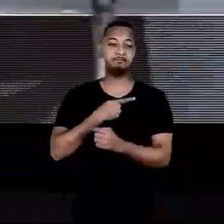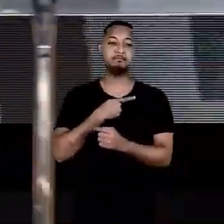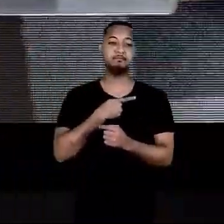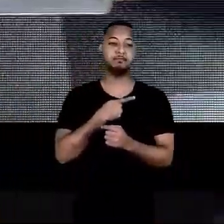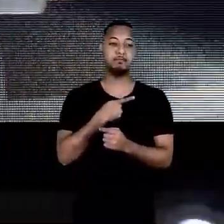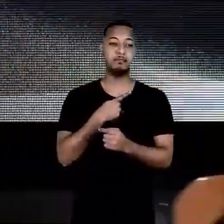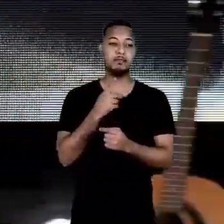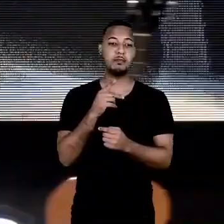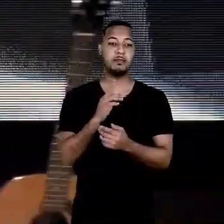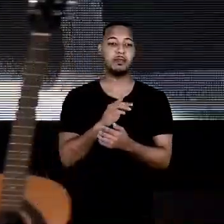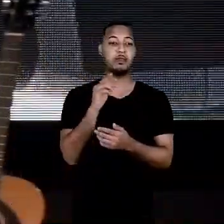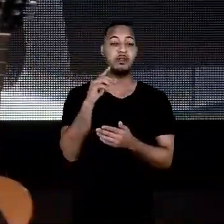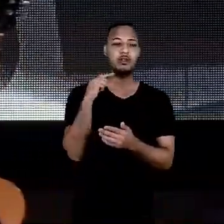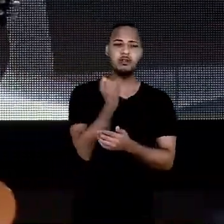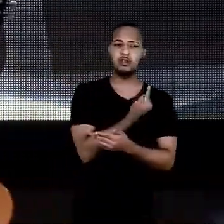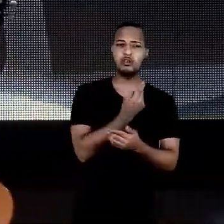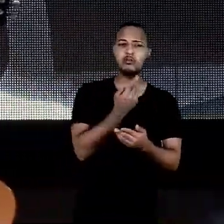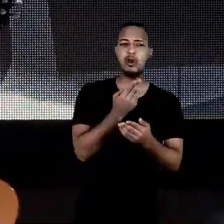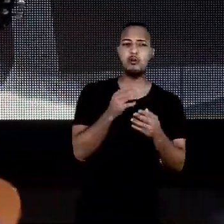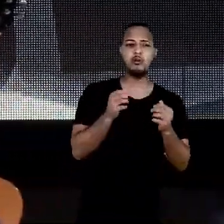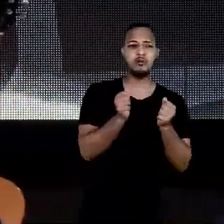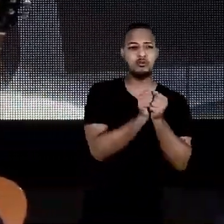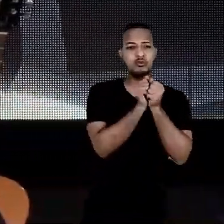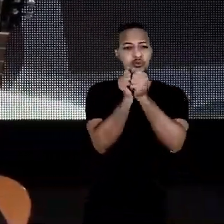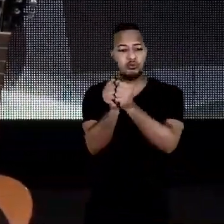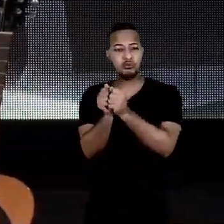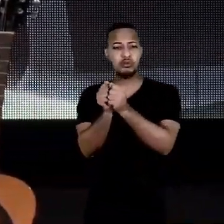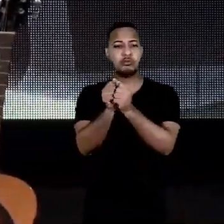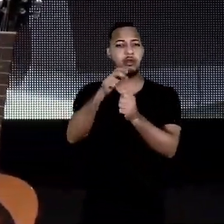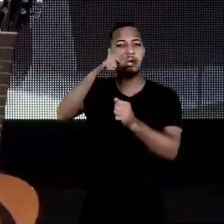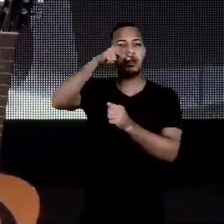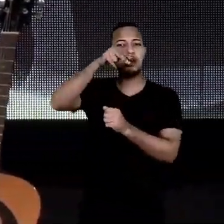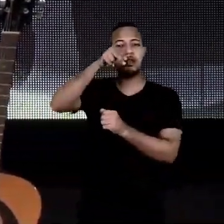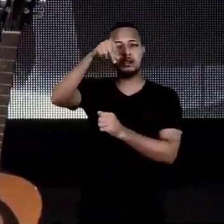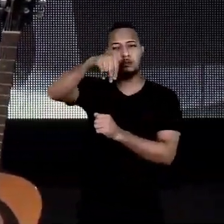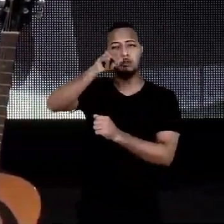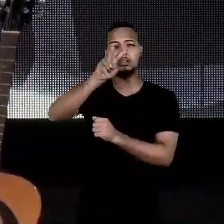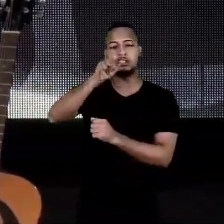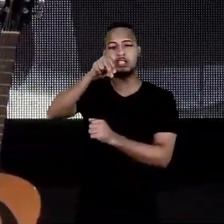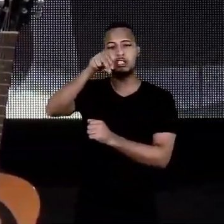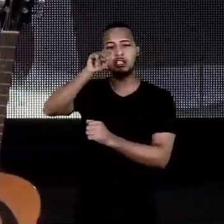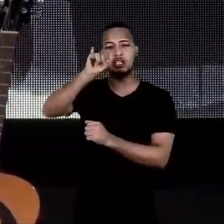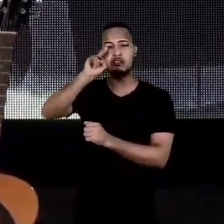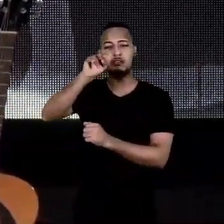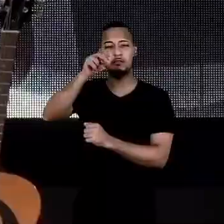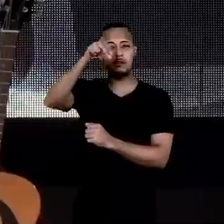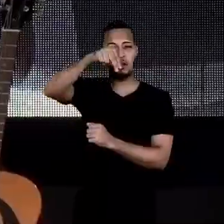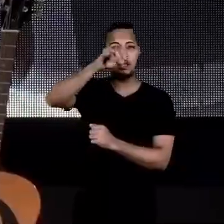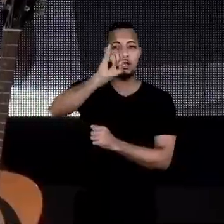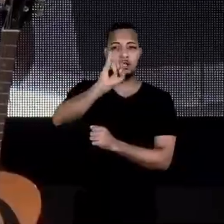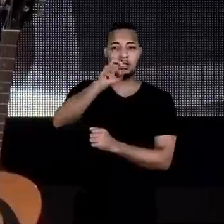Vamos para Nínive. Vamos reconsertar o erro. Vamos reprogramar.